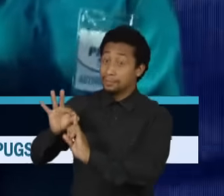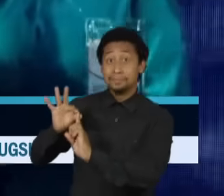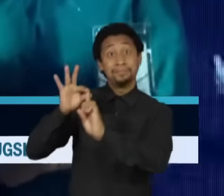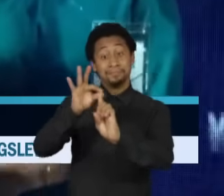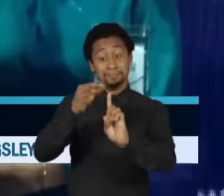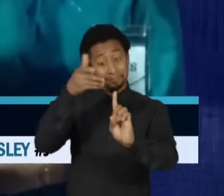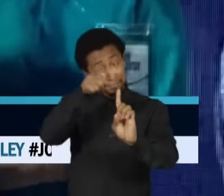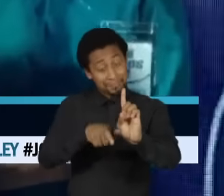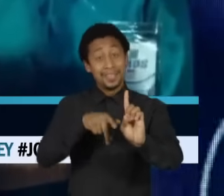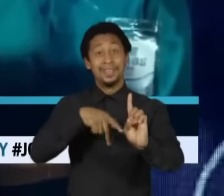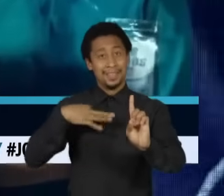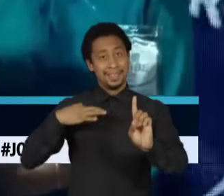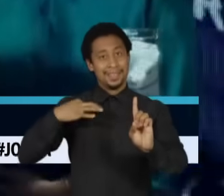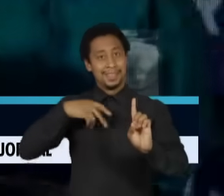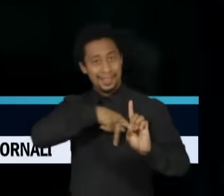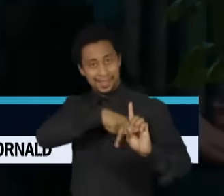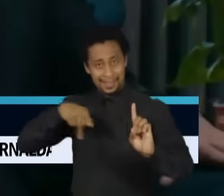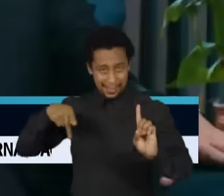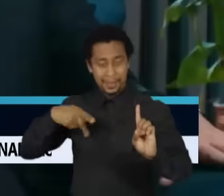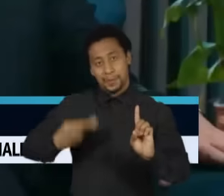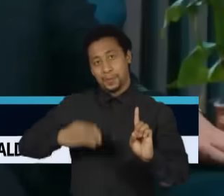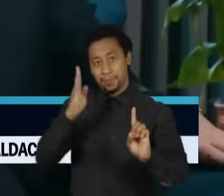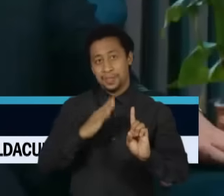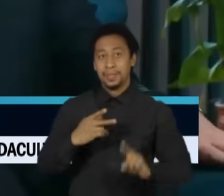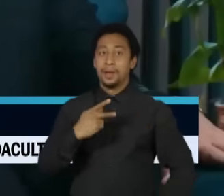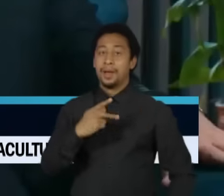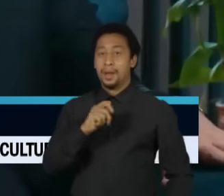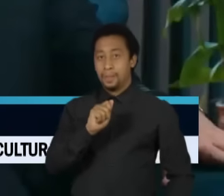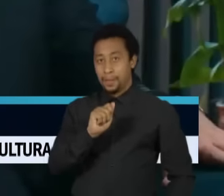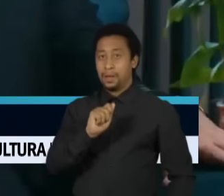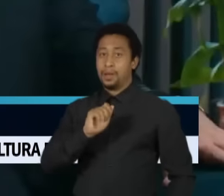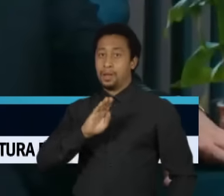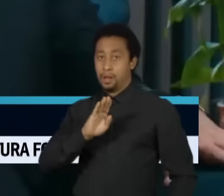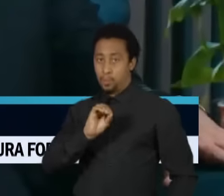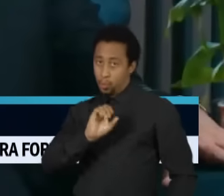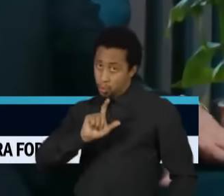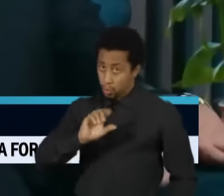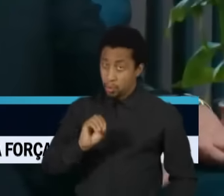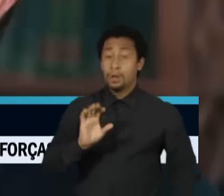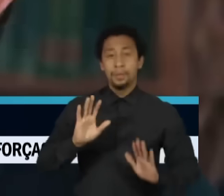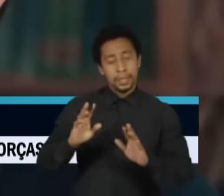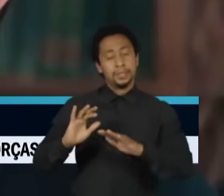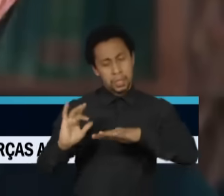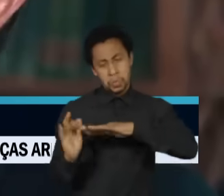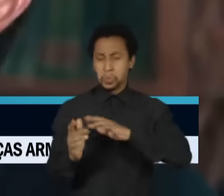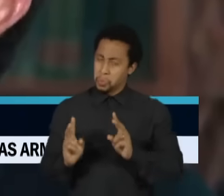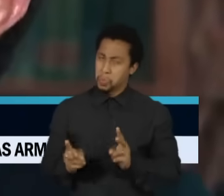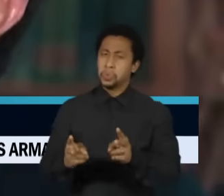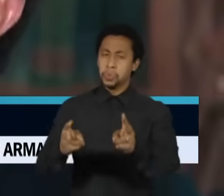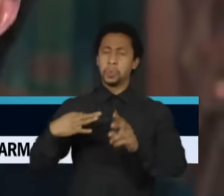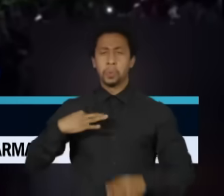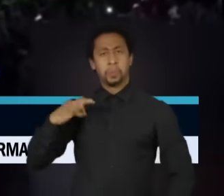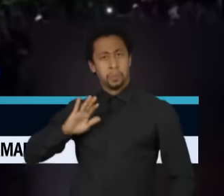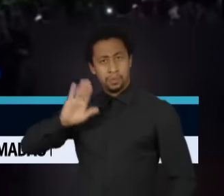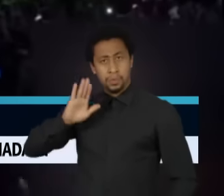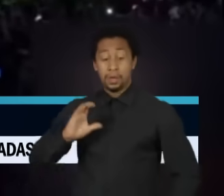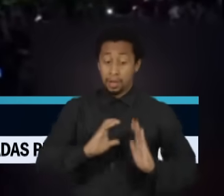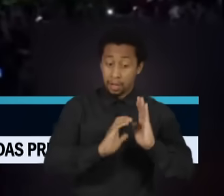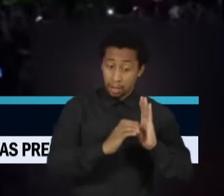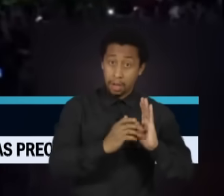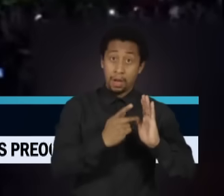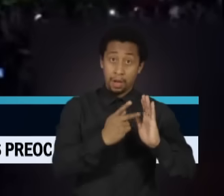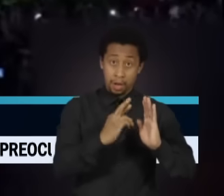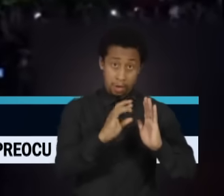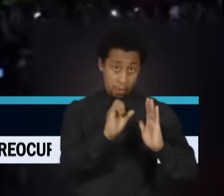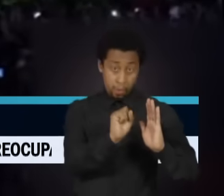candidatura de Pablo Marçal à presidência. Nas redes sociais, Marçal segue como candidato. Segundo o Prós, o apoio a